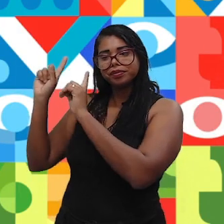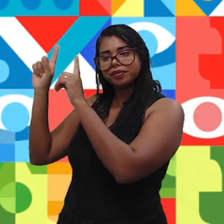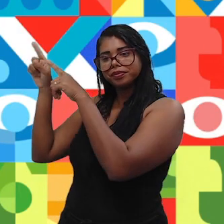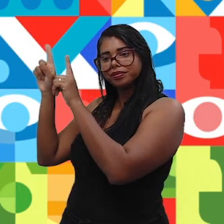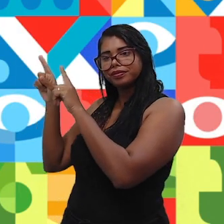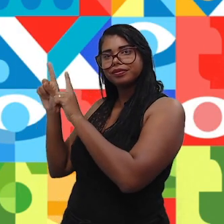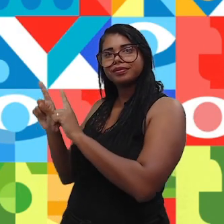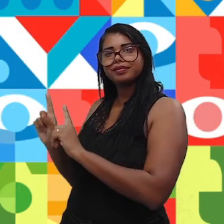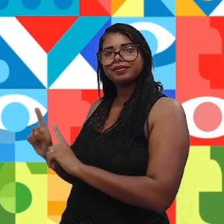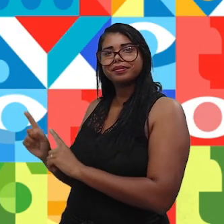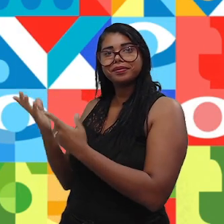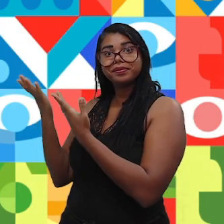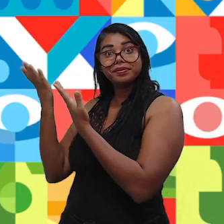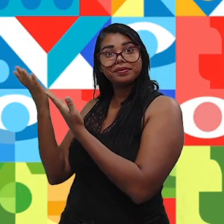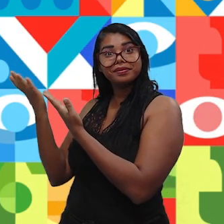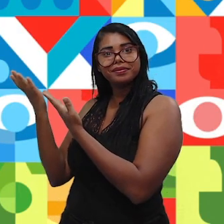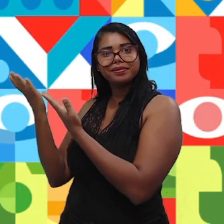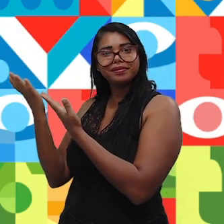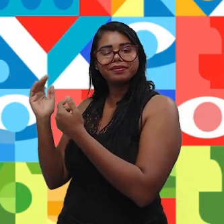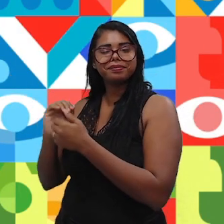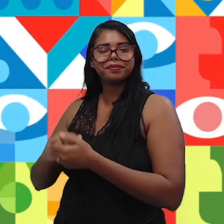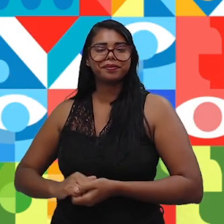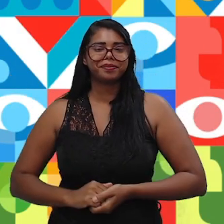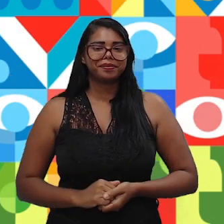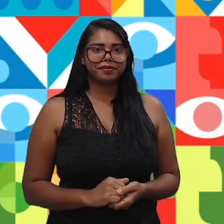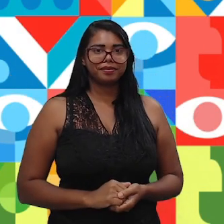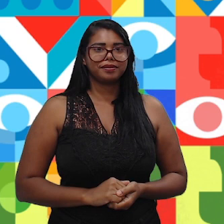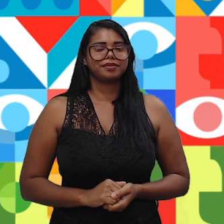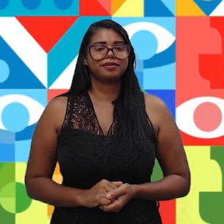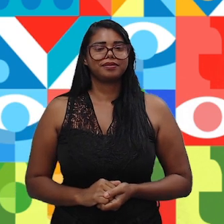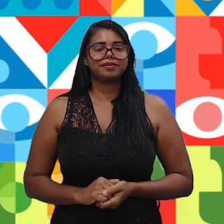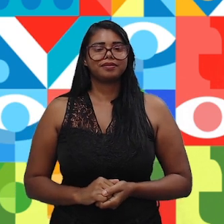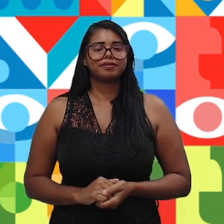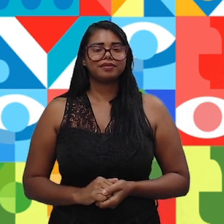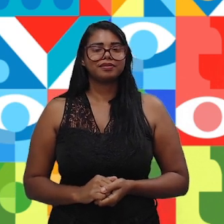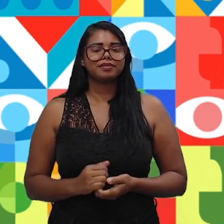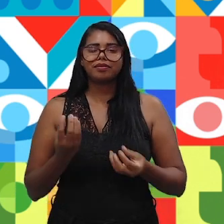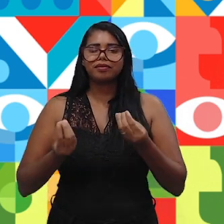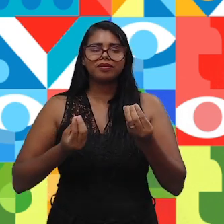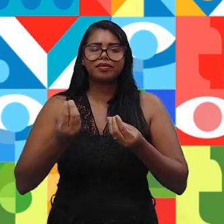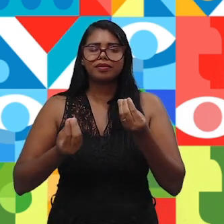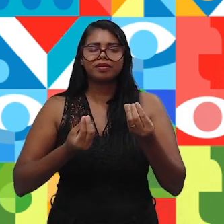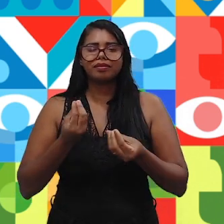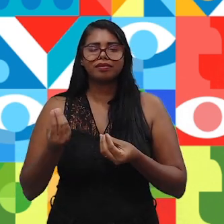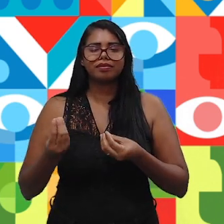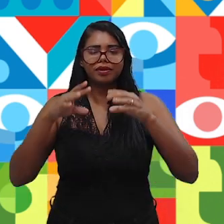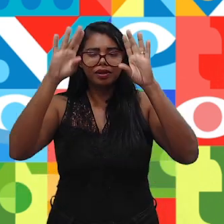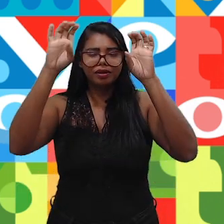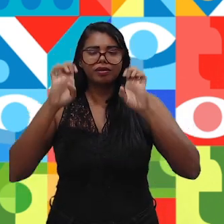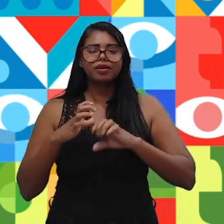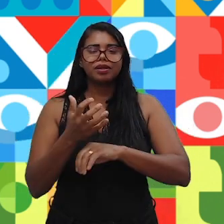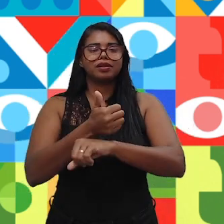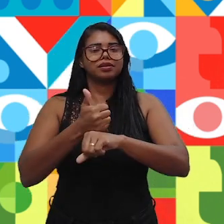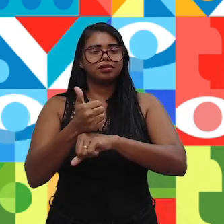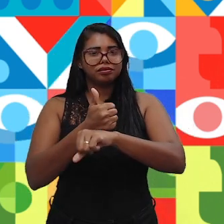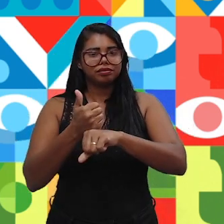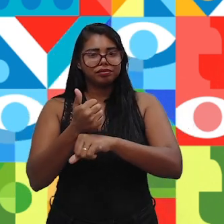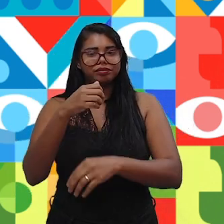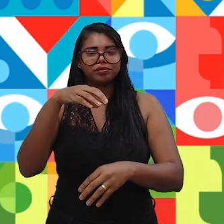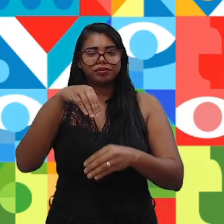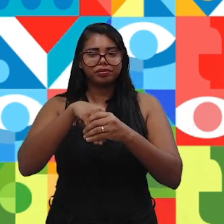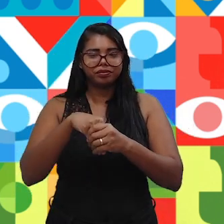ver, assim, muito rapidamente, um pouquinho ali, como é que a gente vai lidar com a ética profissional aplicada